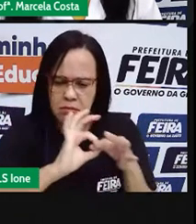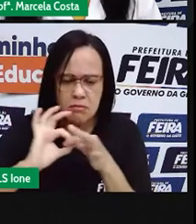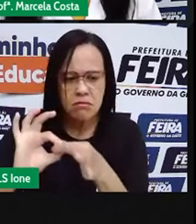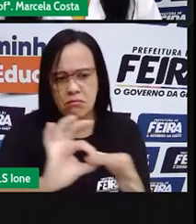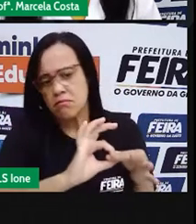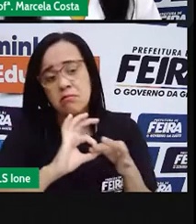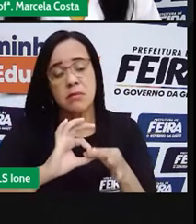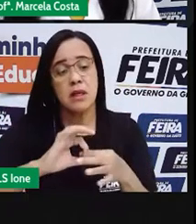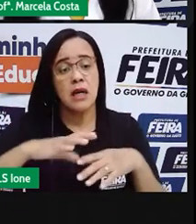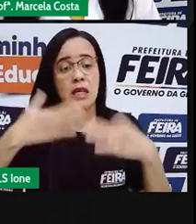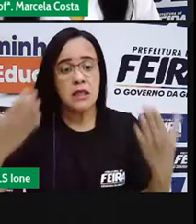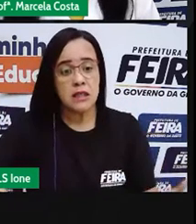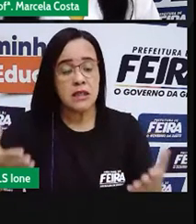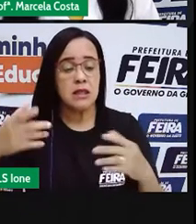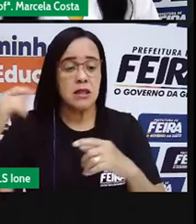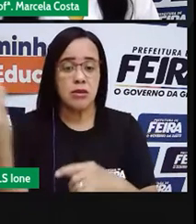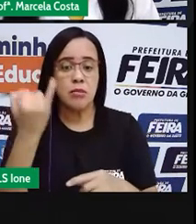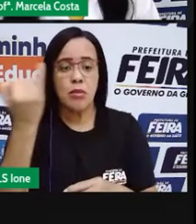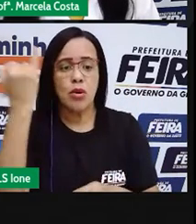controlar